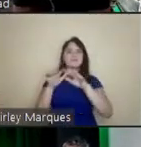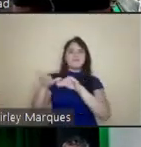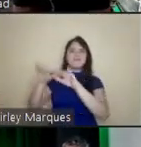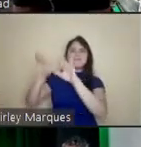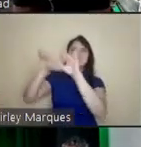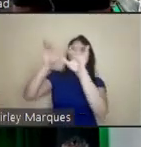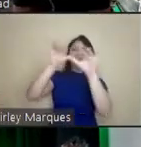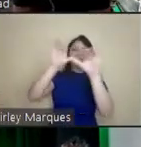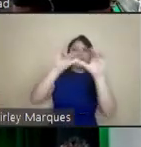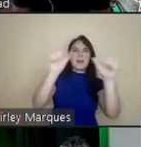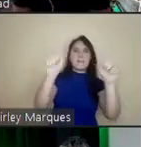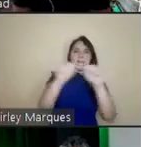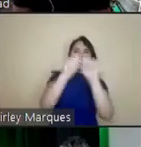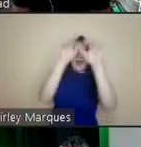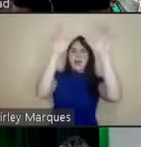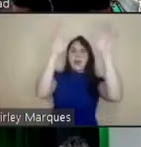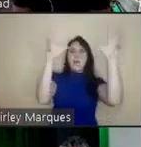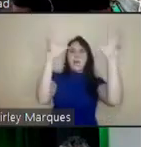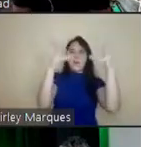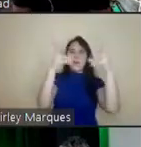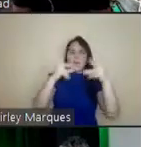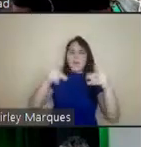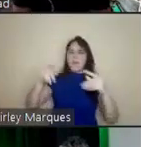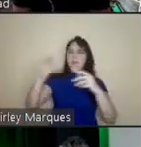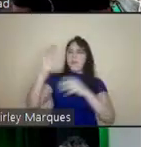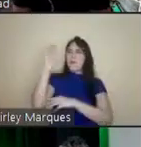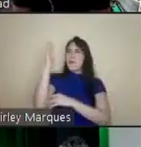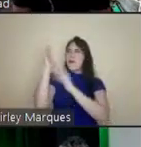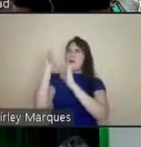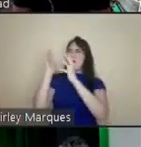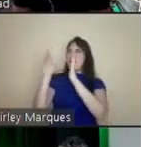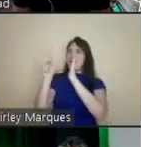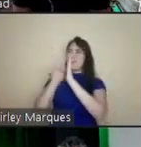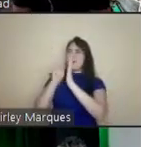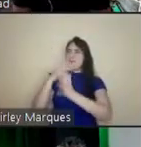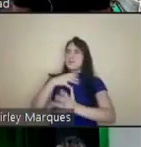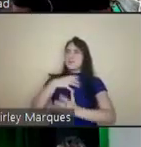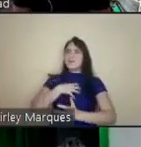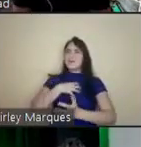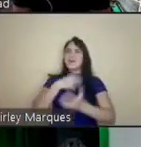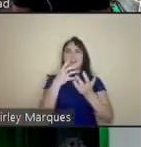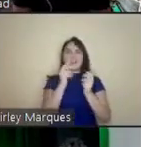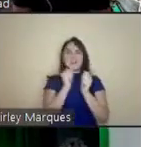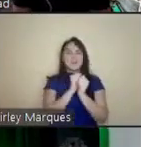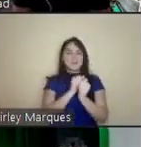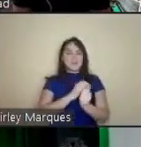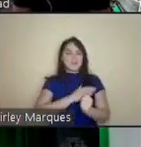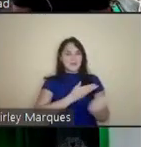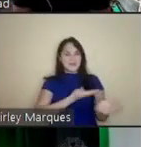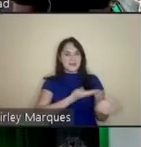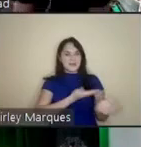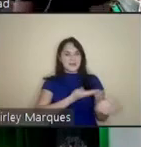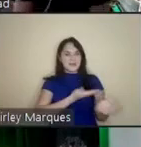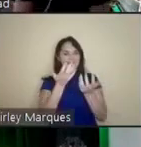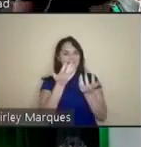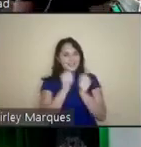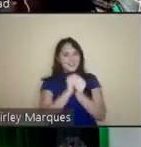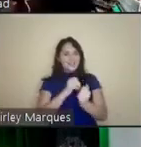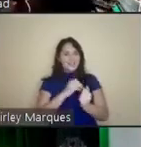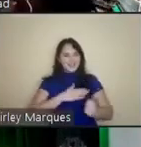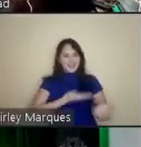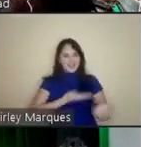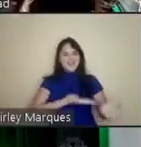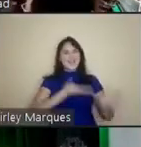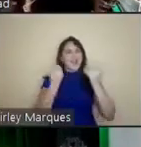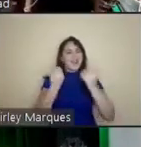magia. Coqueiro da Bahia, quero ver meu bem agora, quer ir mais eu vamo, quer ir mais eu vambora, quer ir mais eu vamo, quer ir mais eu